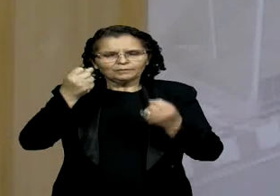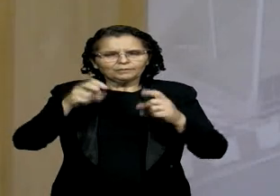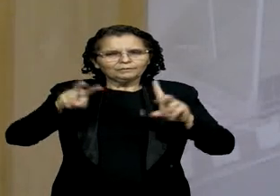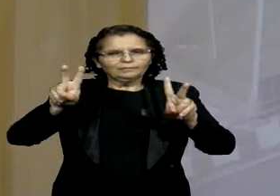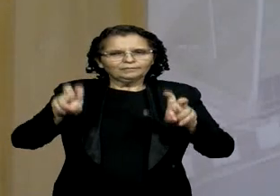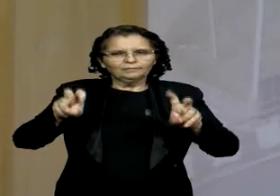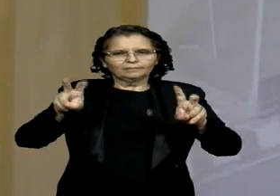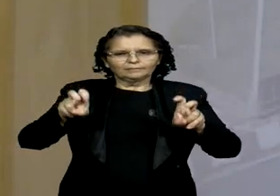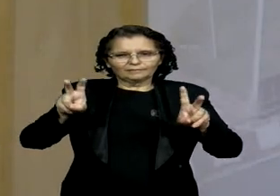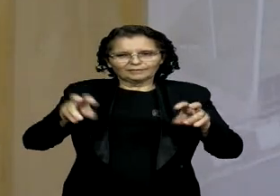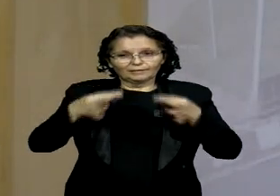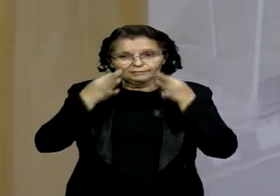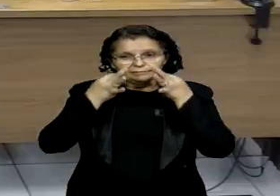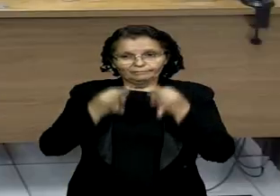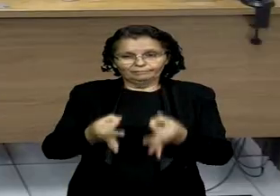questões em que nós temos que ficar bastante atentos, né?